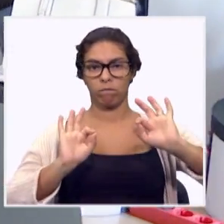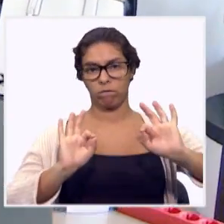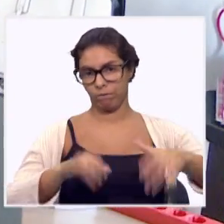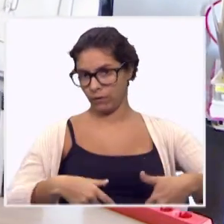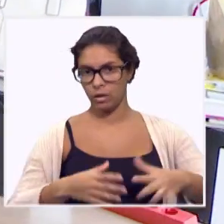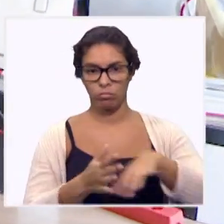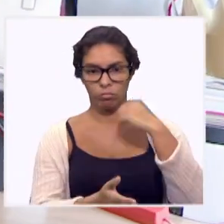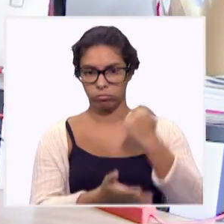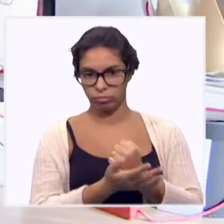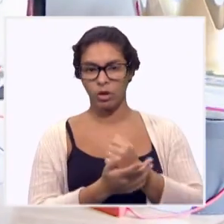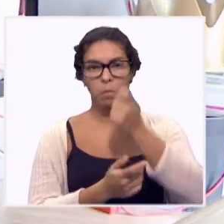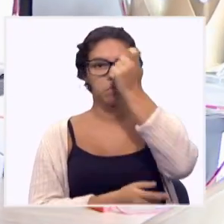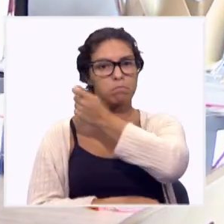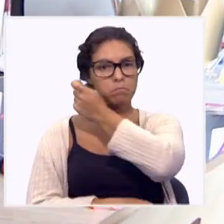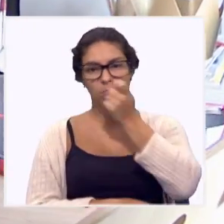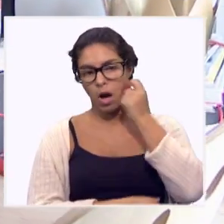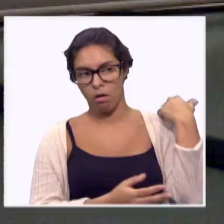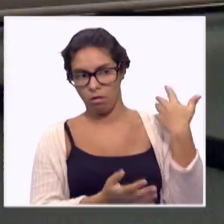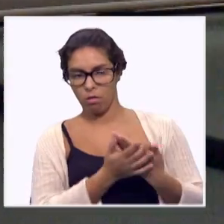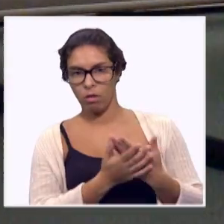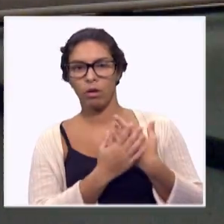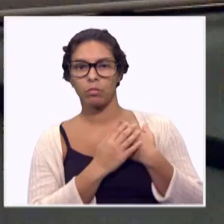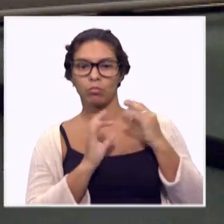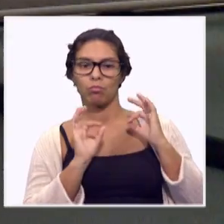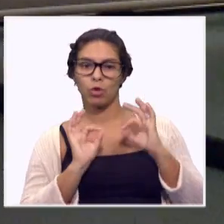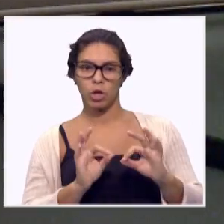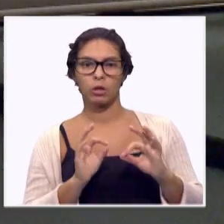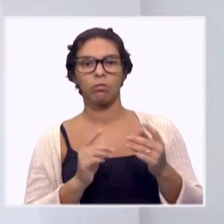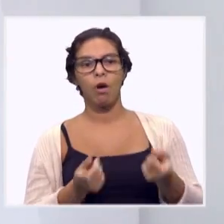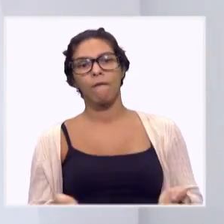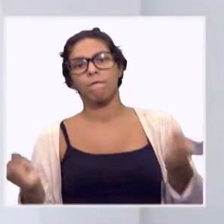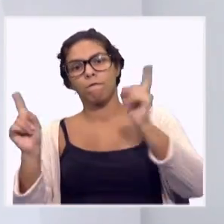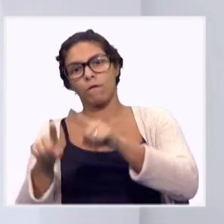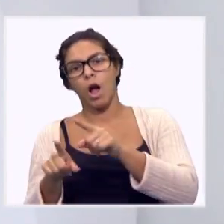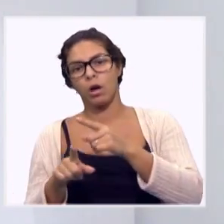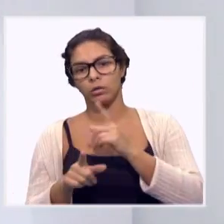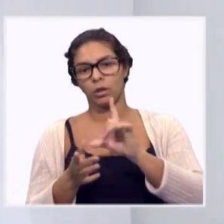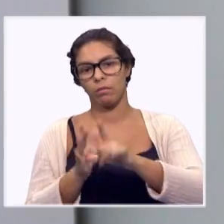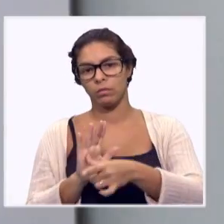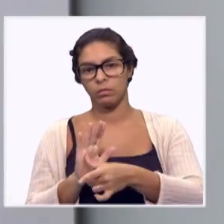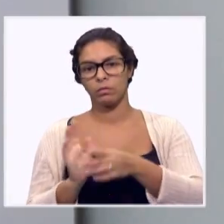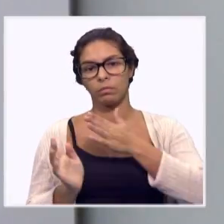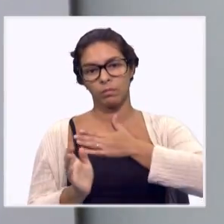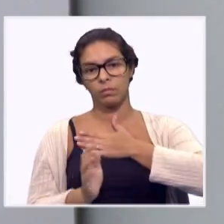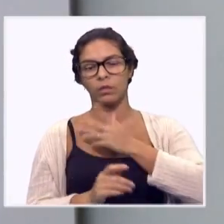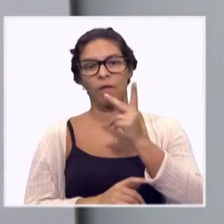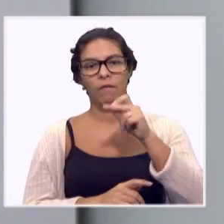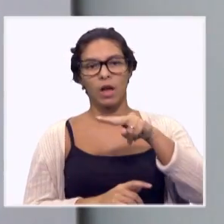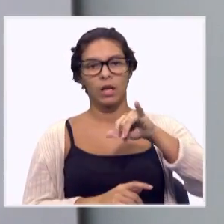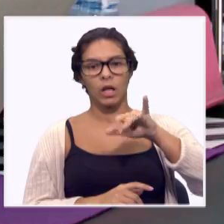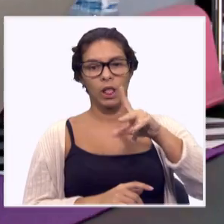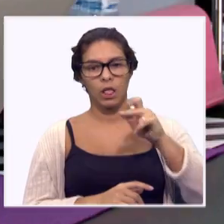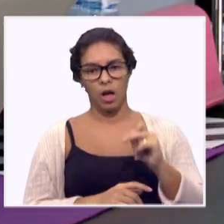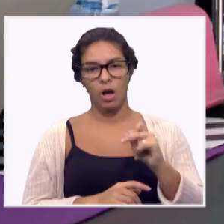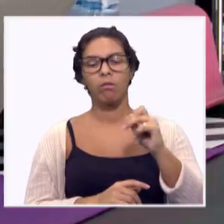por ficar até maio deste ano e voltei para um projeto mais pessoal, a Vanilla Dynasty,